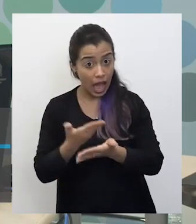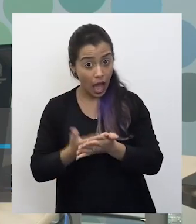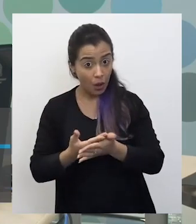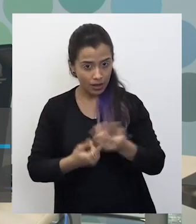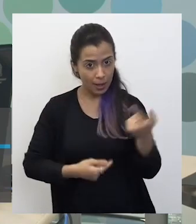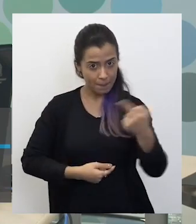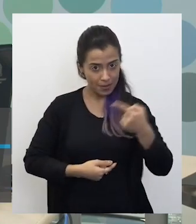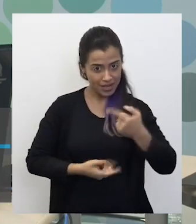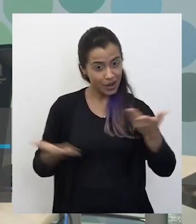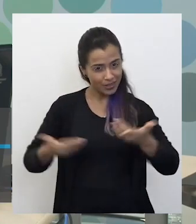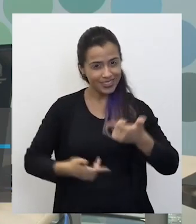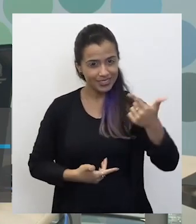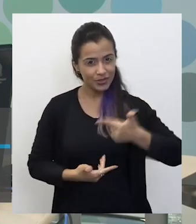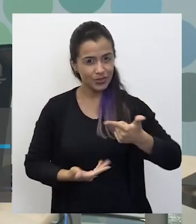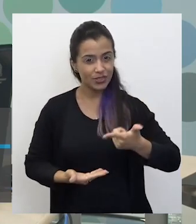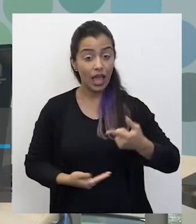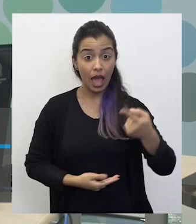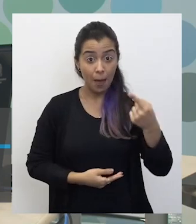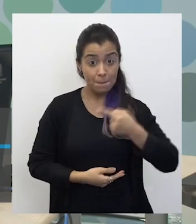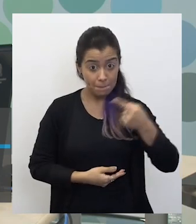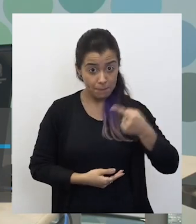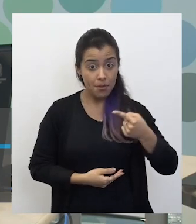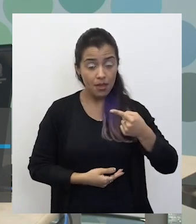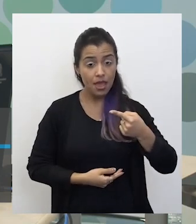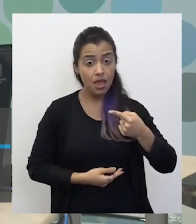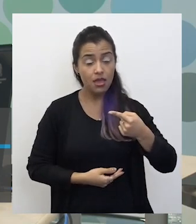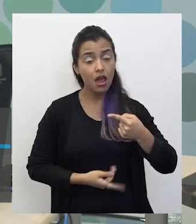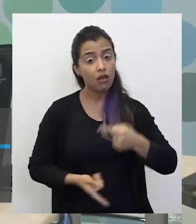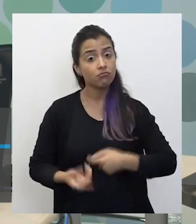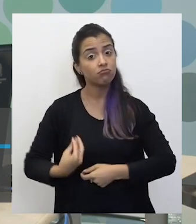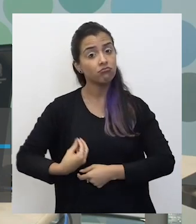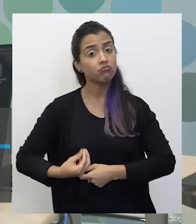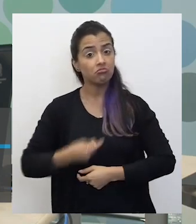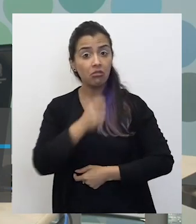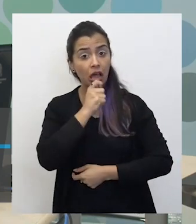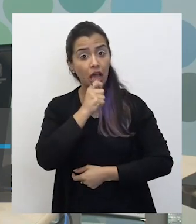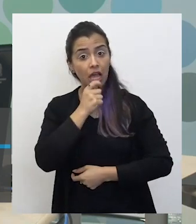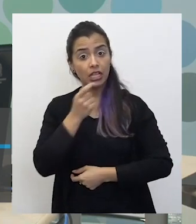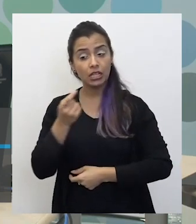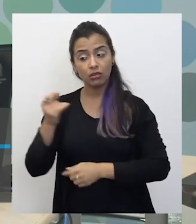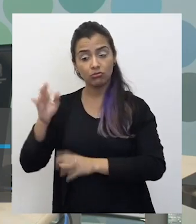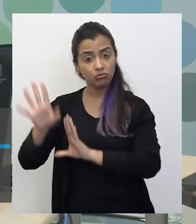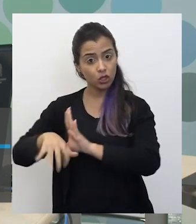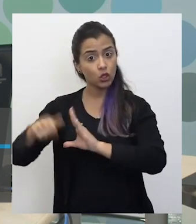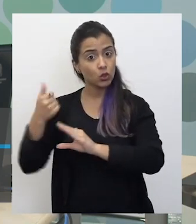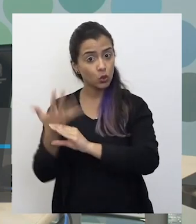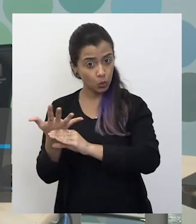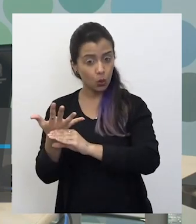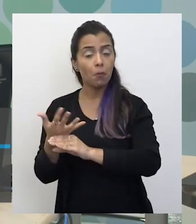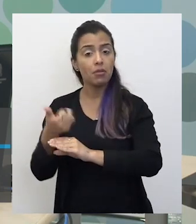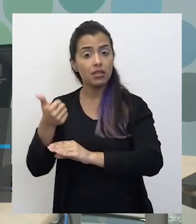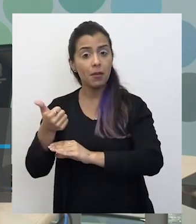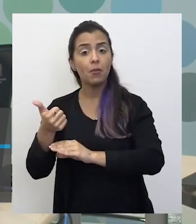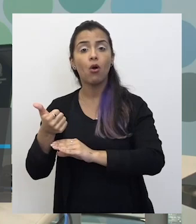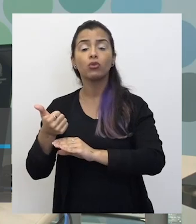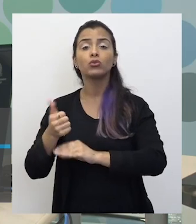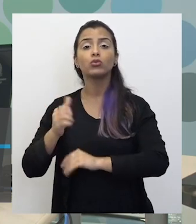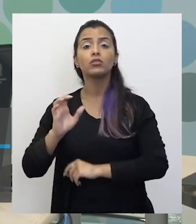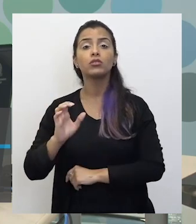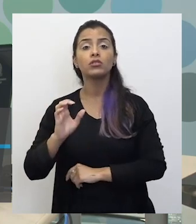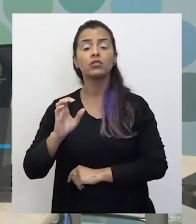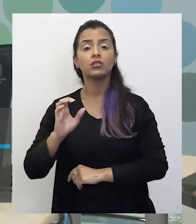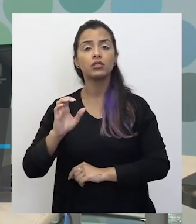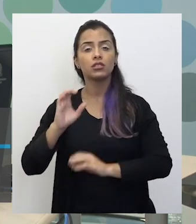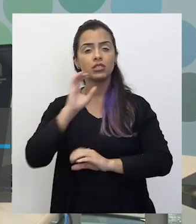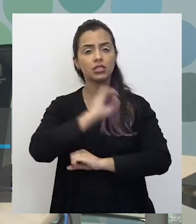primeira aula desse assunto, ela está no YouTube, ela está hospedada lá na página do Centro de Mídias.